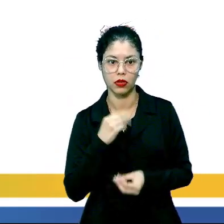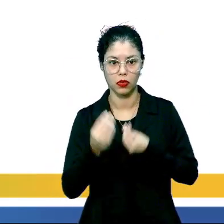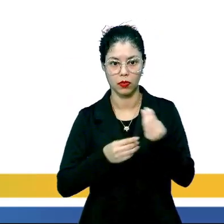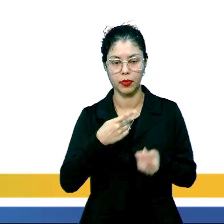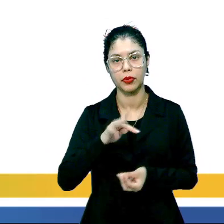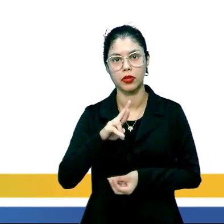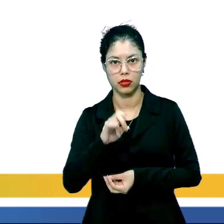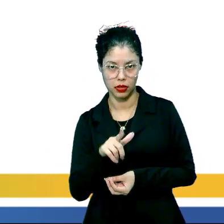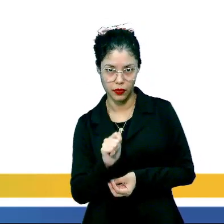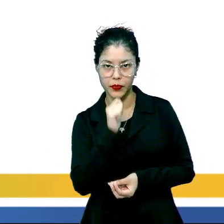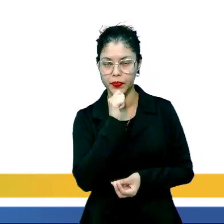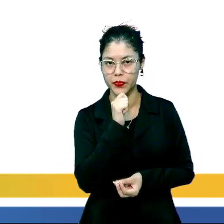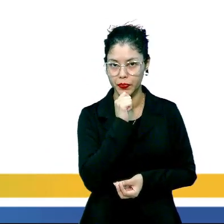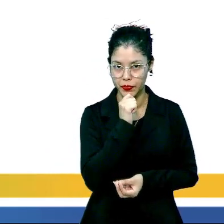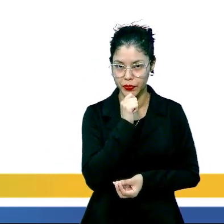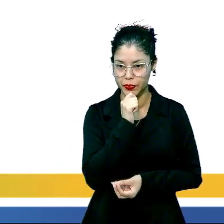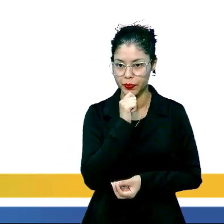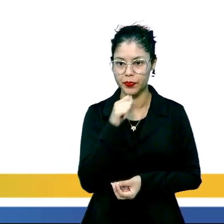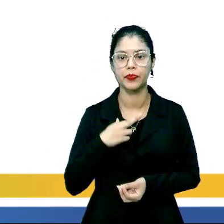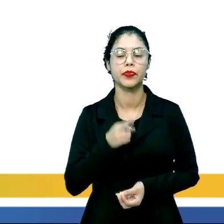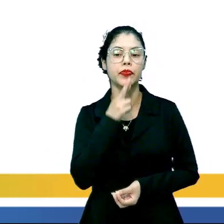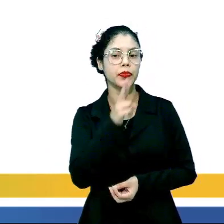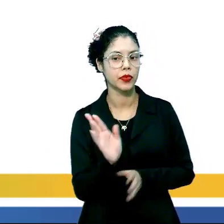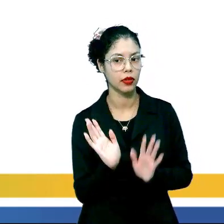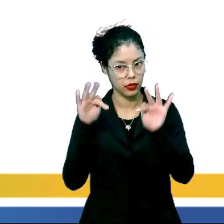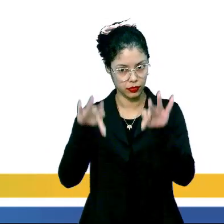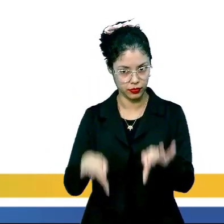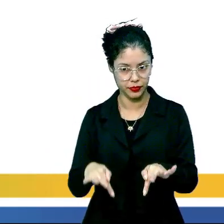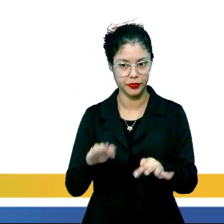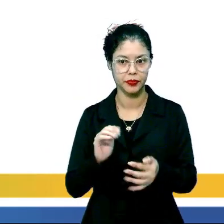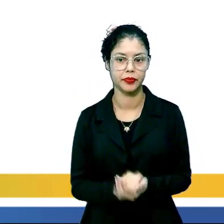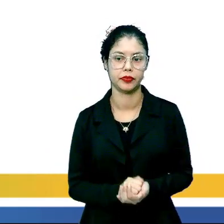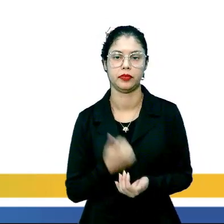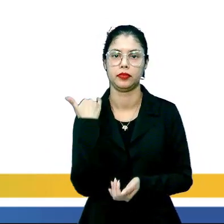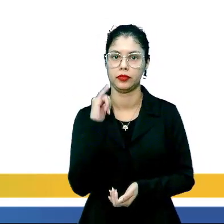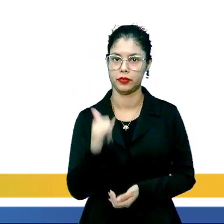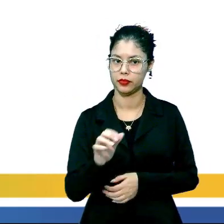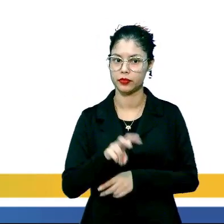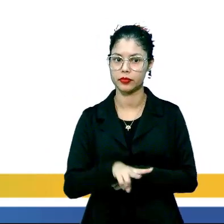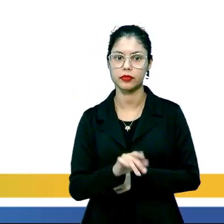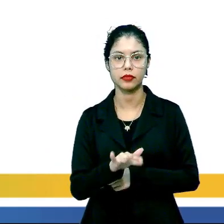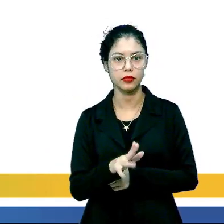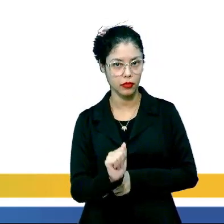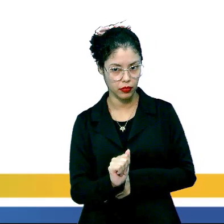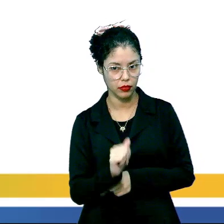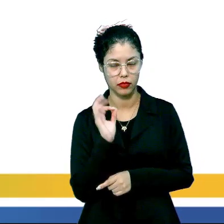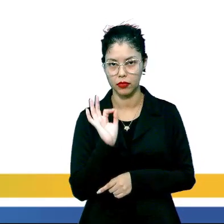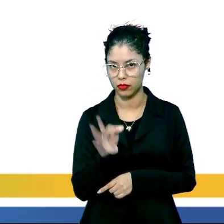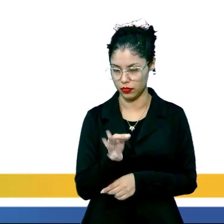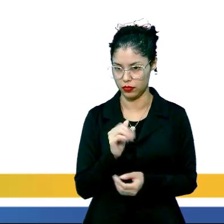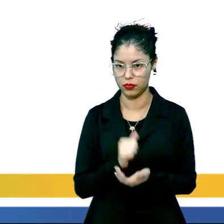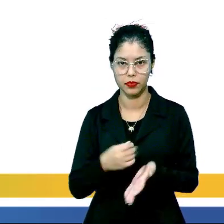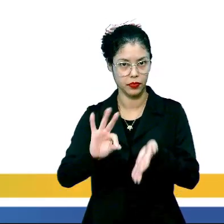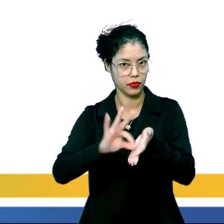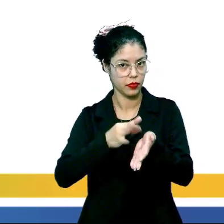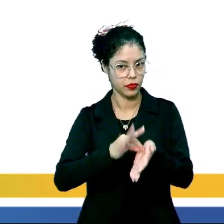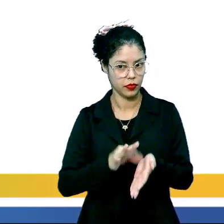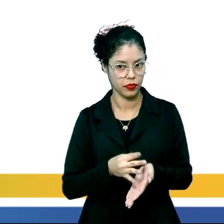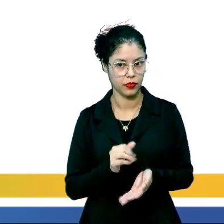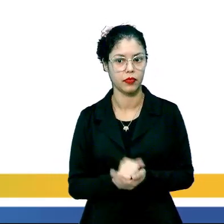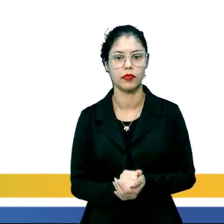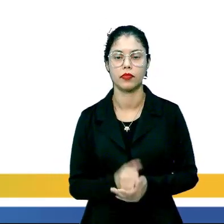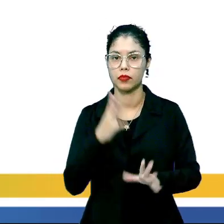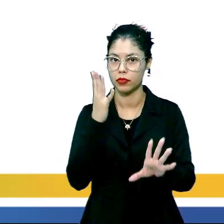como a potencial, nós vamos ter o resultado final, que é a energia mecânica. Correto? Anotem aí.